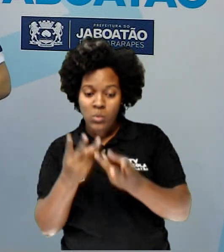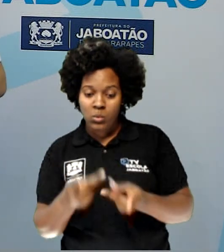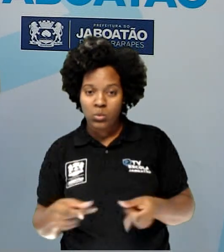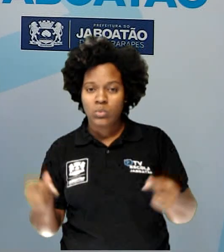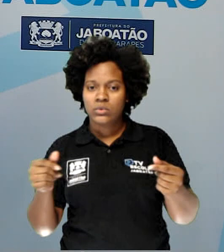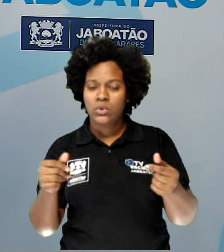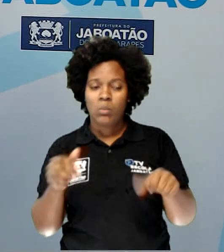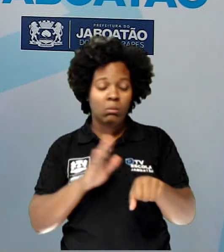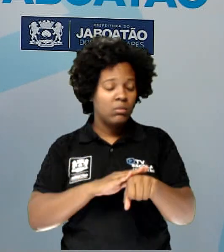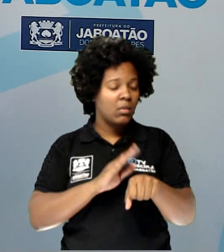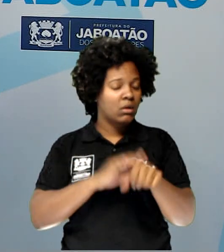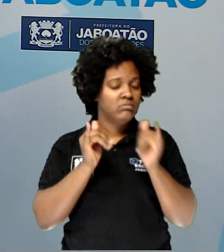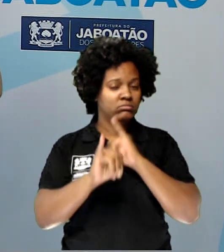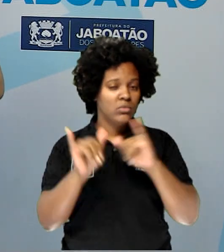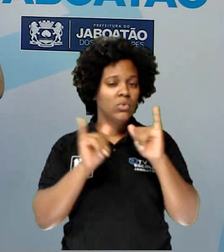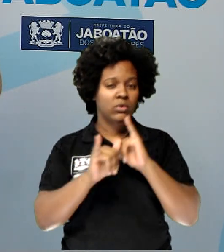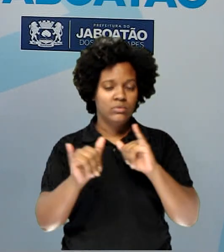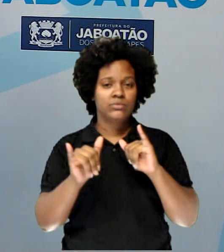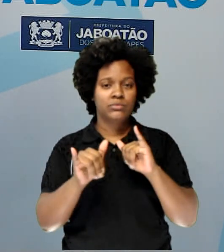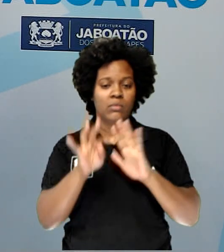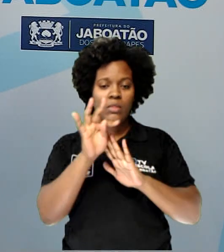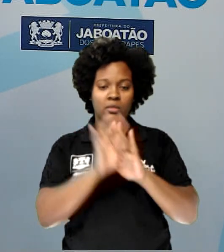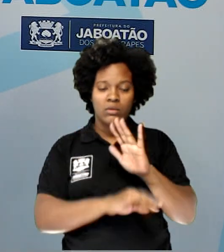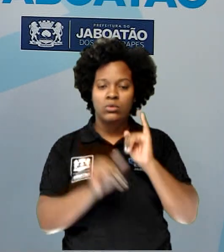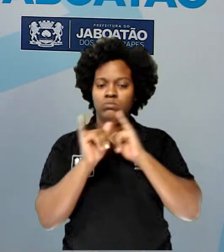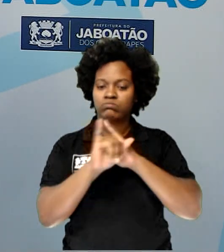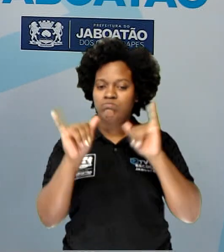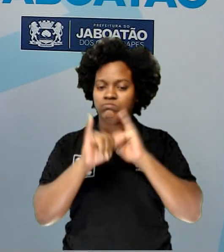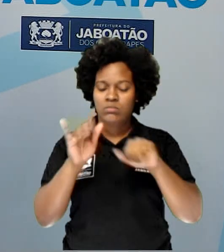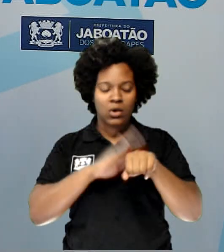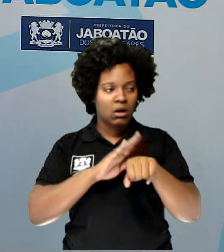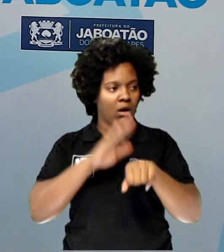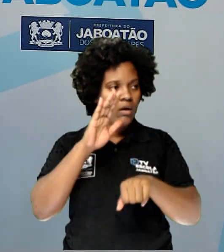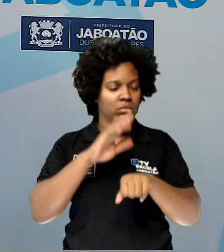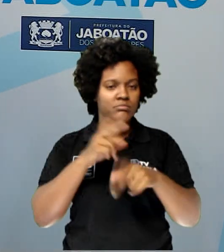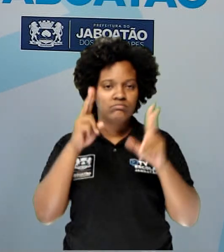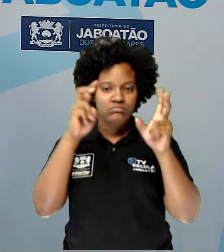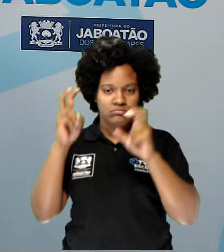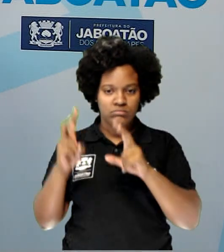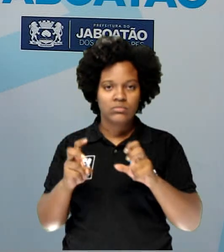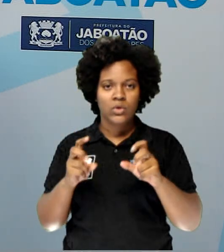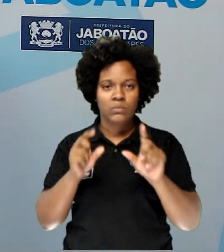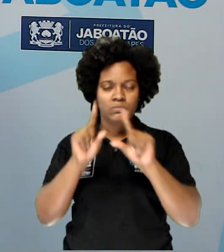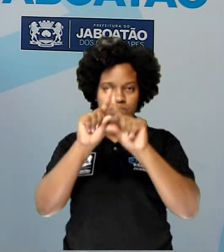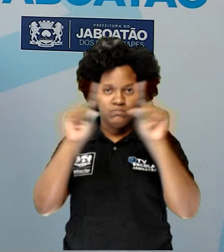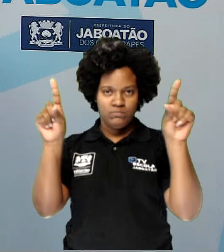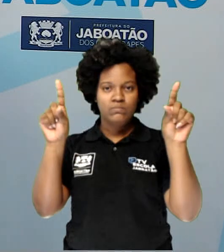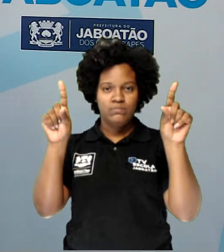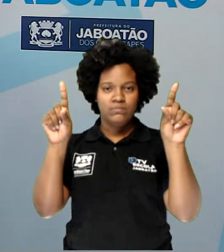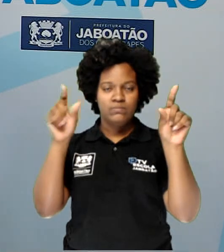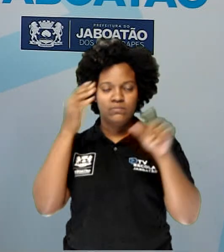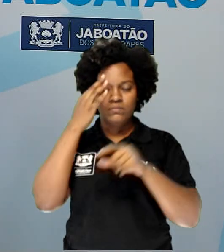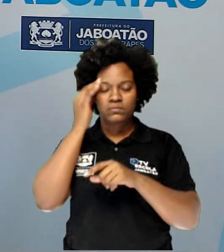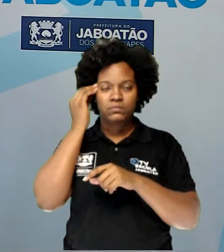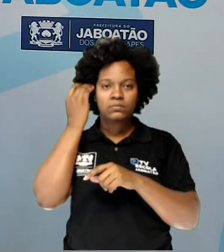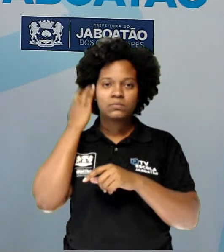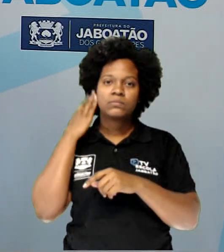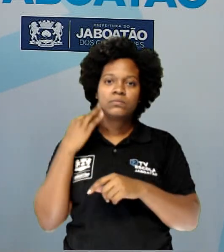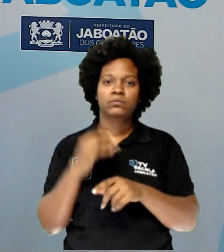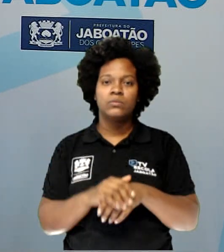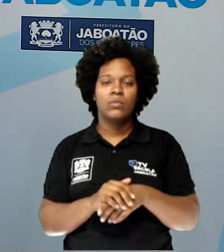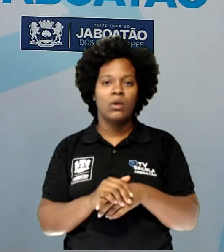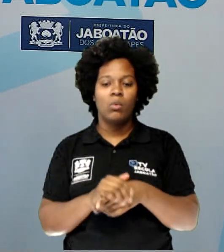bastante informação aí. É um texto que traz muita informação sobre esse tema, que já está revelado aqui pelo próprio título. Uma revisão